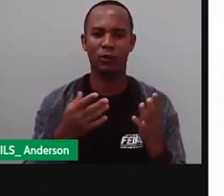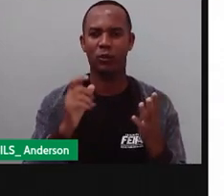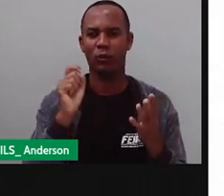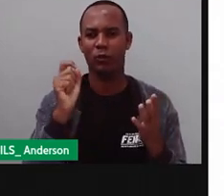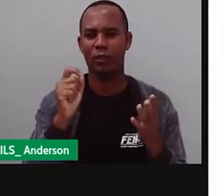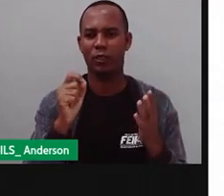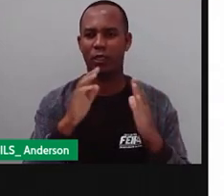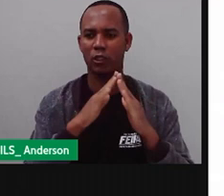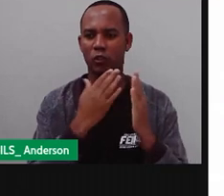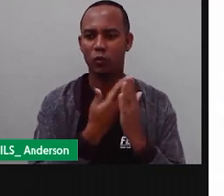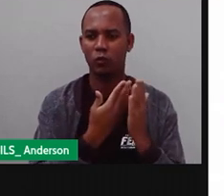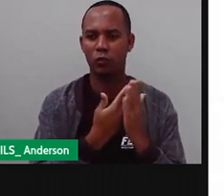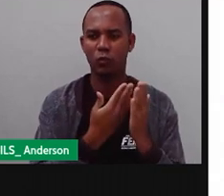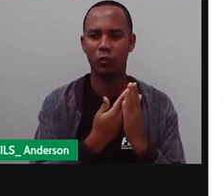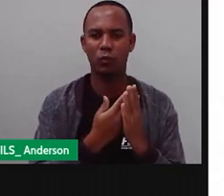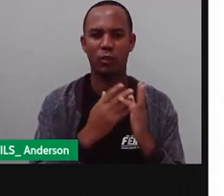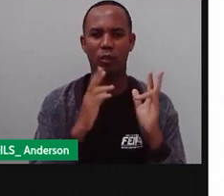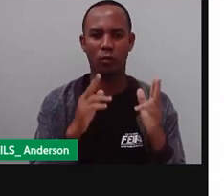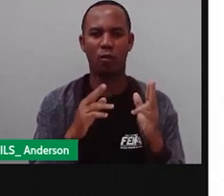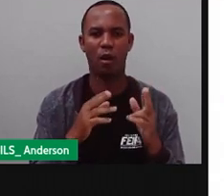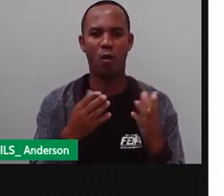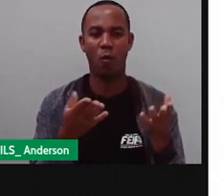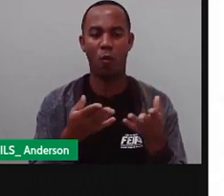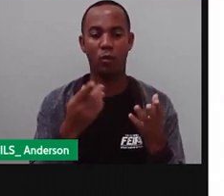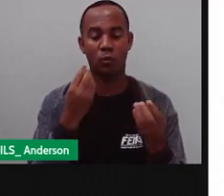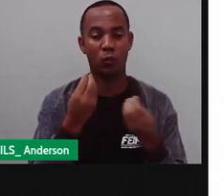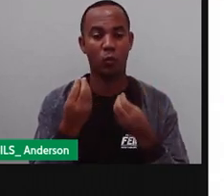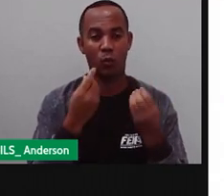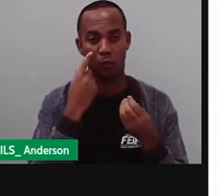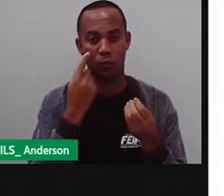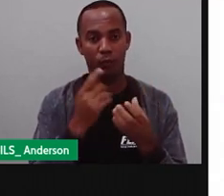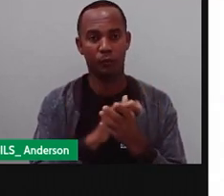ligadinha aí com a nossa aula de ontem.